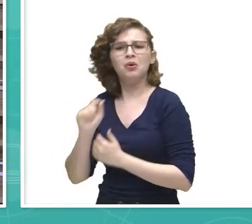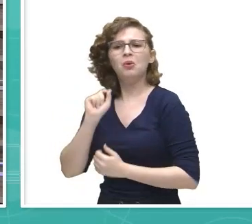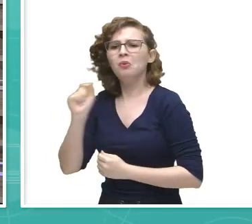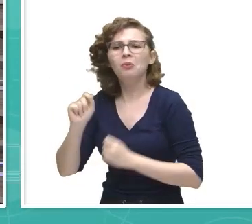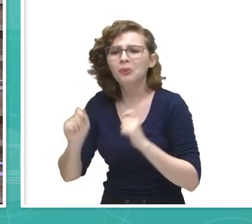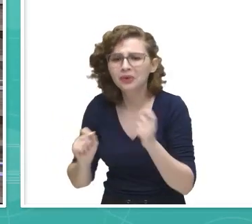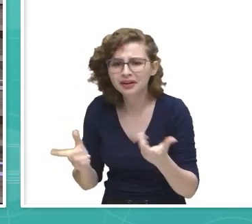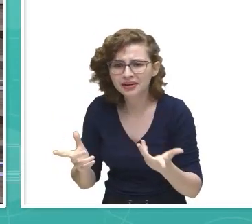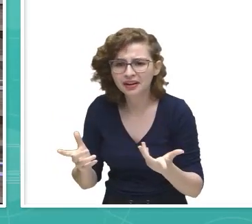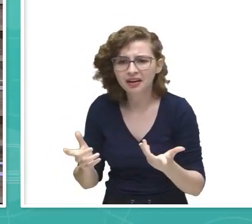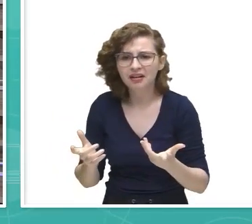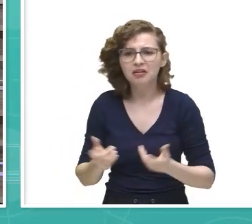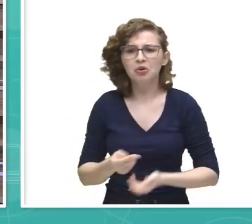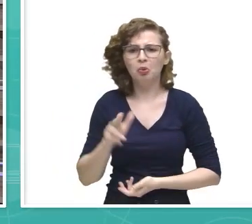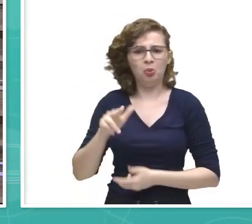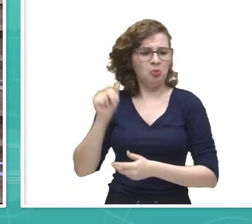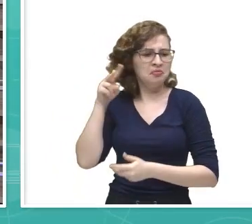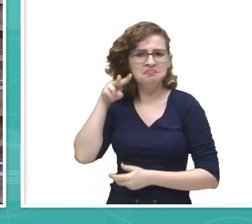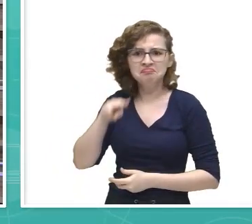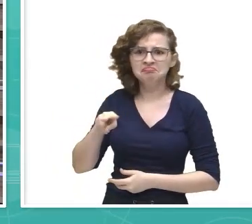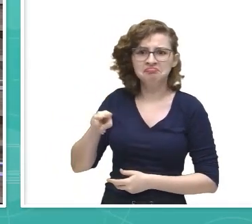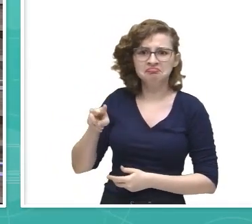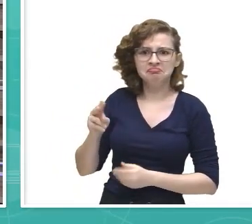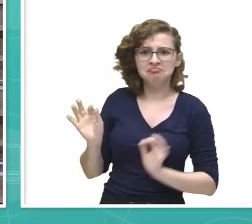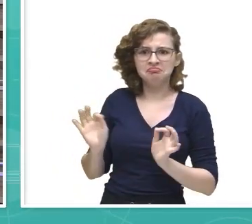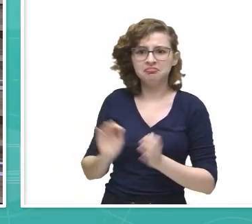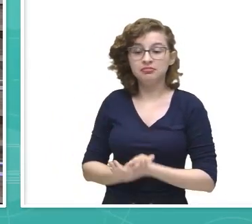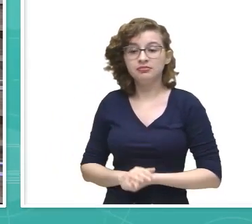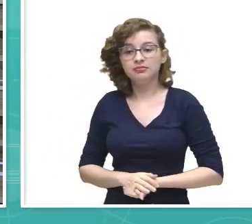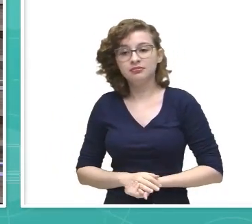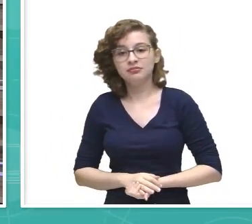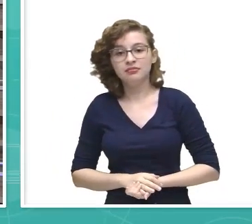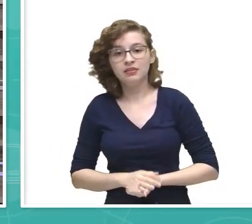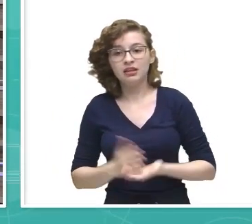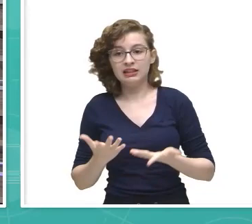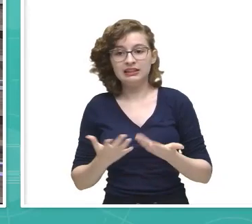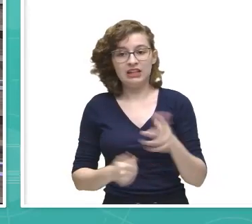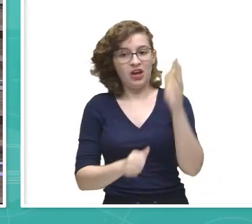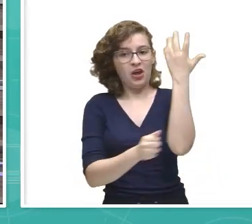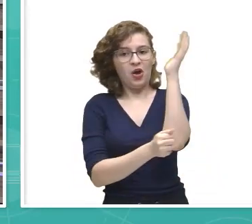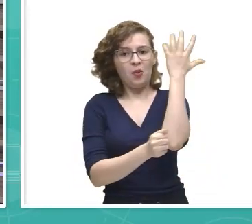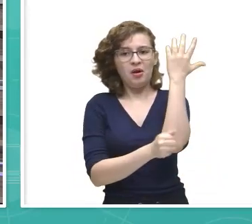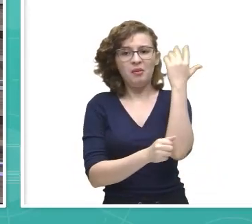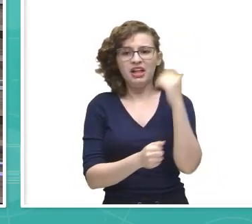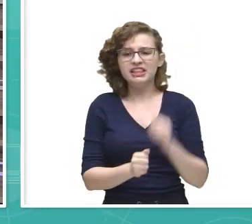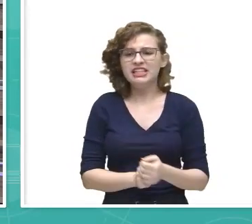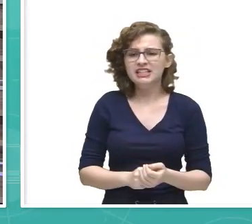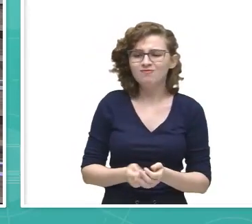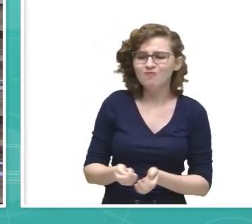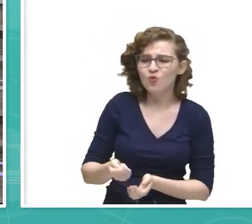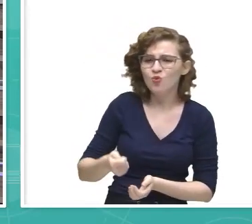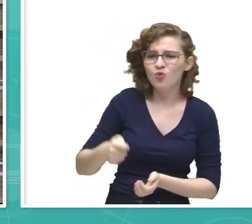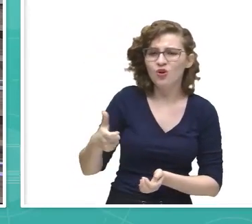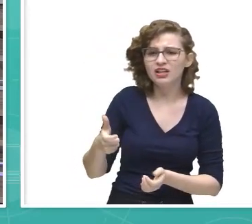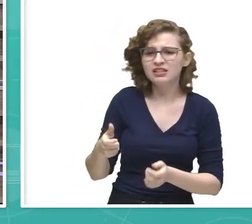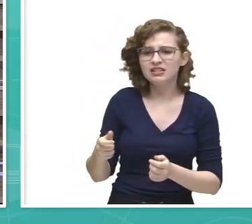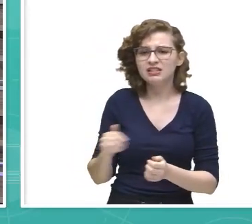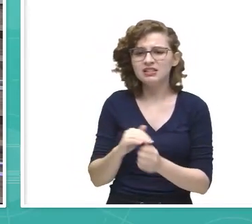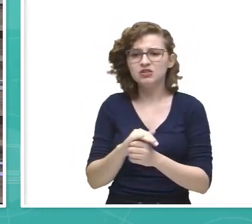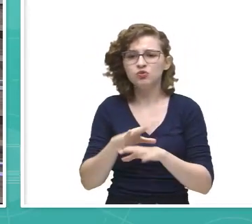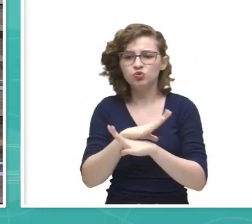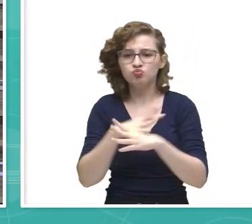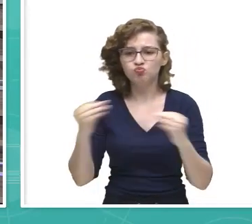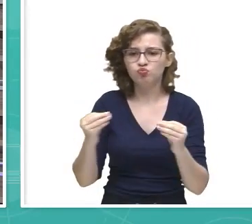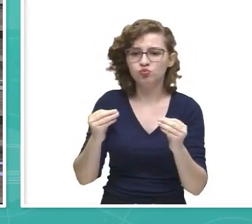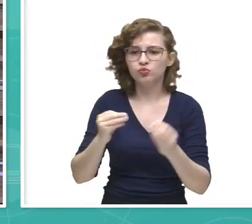sei. Provavelmente você não viu pau-brasil porque é uma madeira quase que extinta no território. Existe apenas alguns